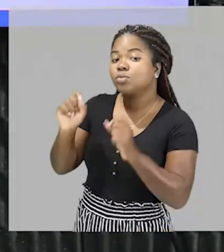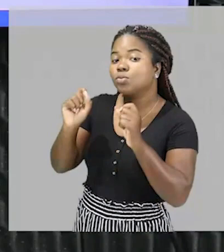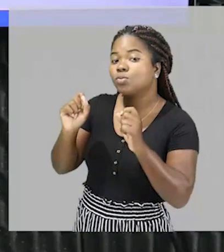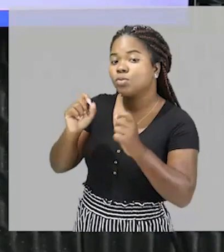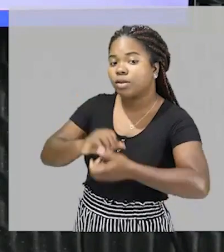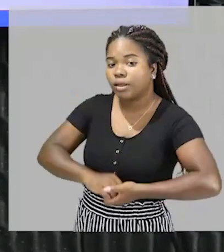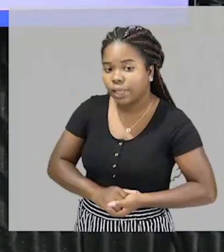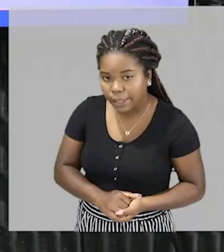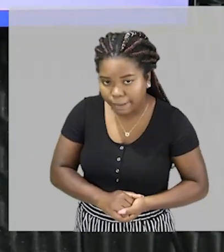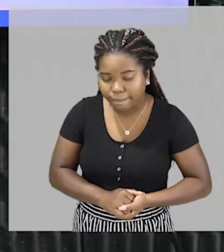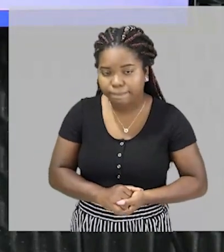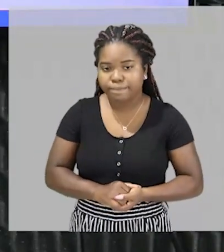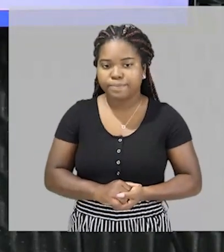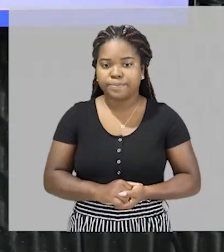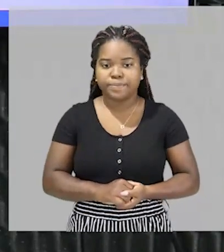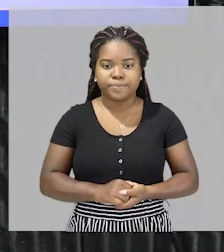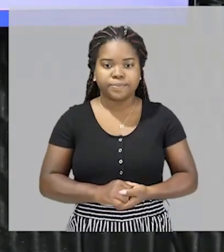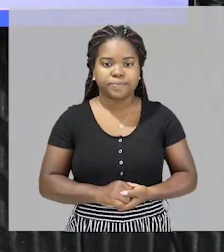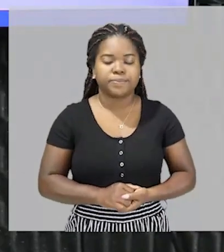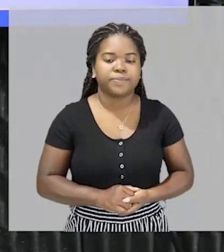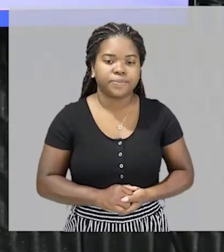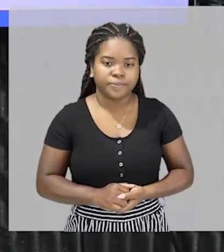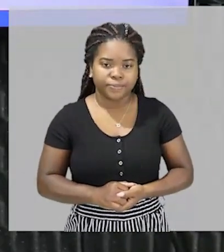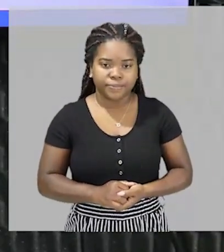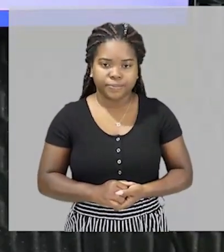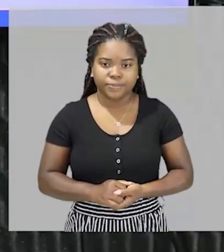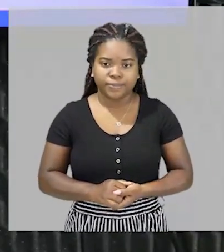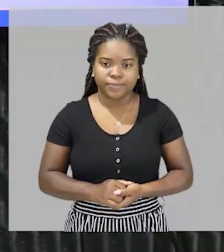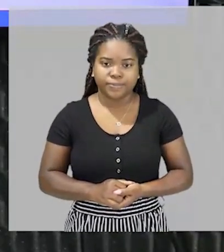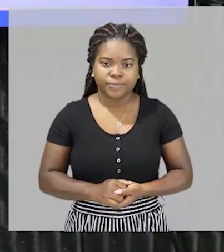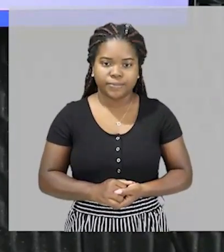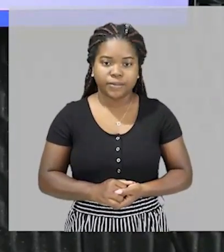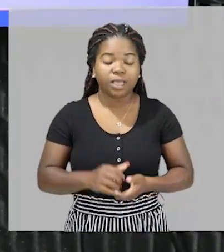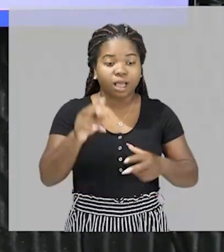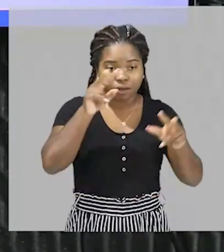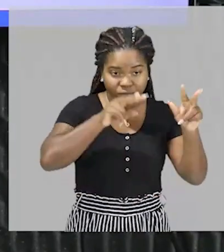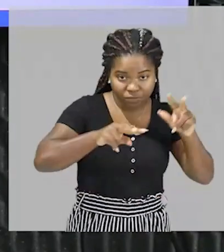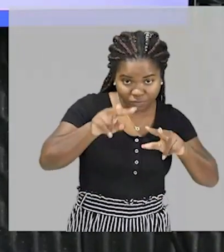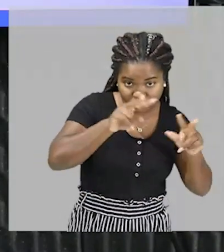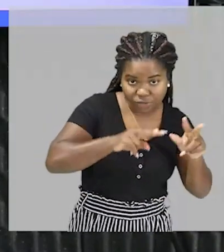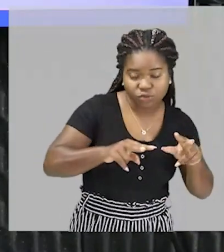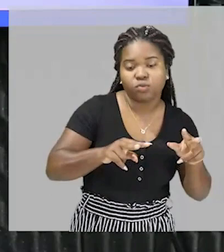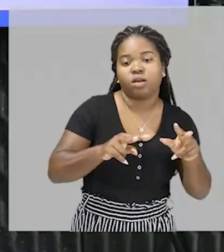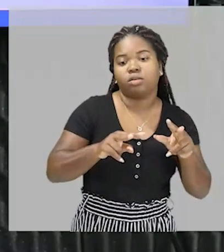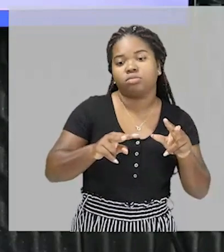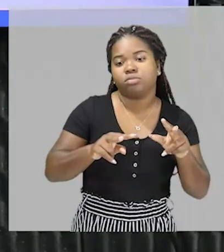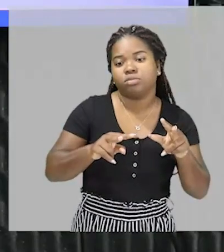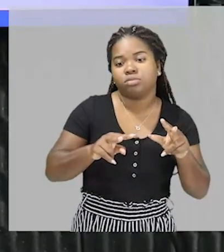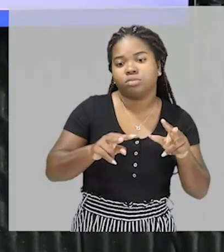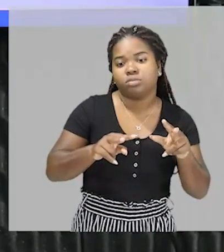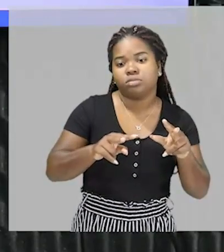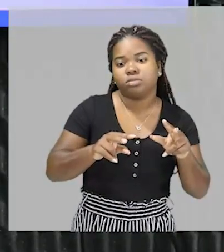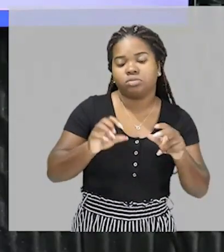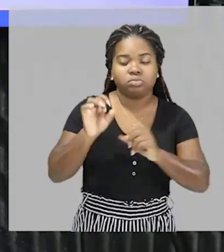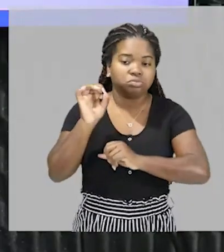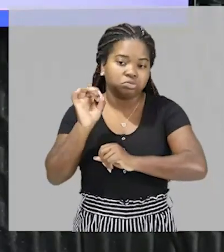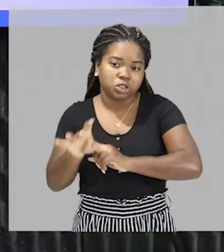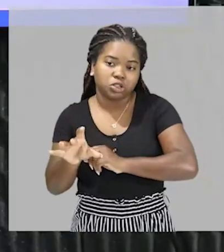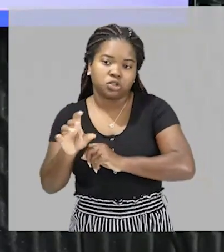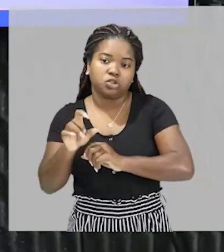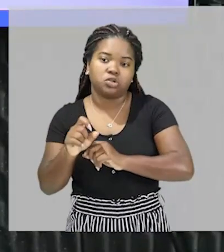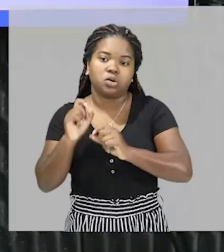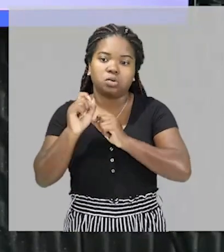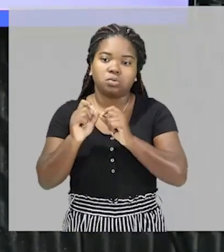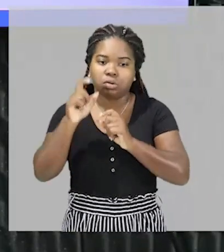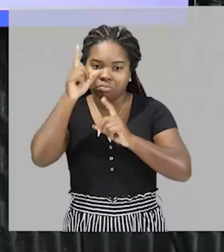projeção, de maneira bem grosseira, é uma projeção tanto visual quanto gestual, que você pode interpretar ou não,